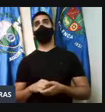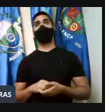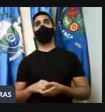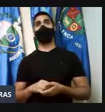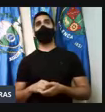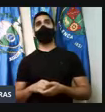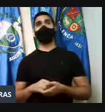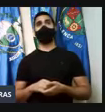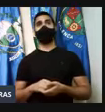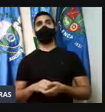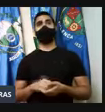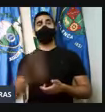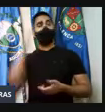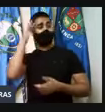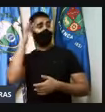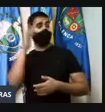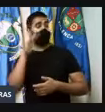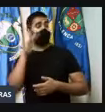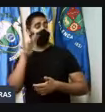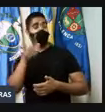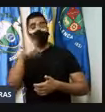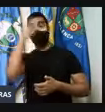que ninguém melhor do que